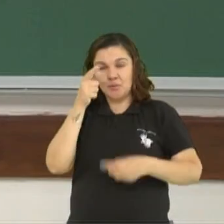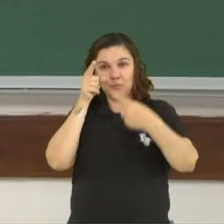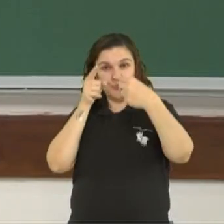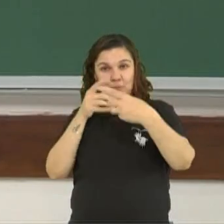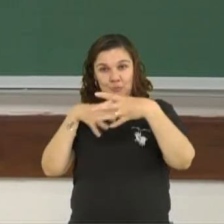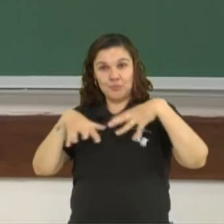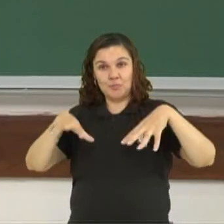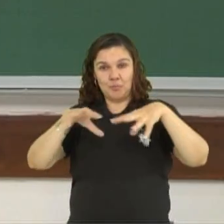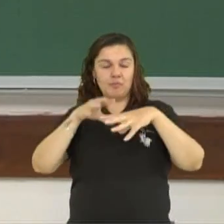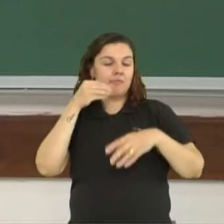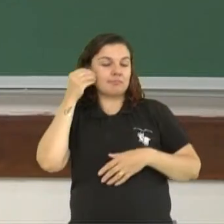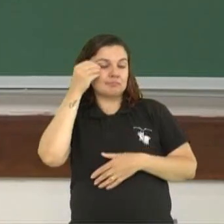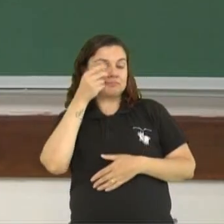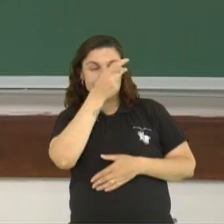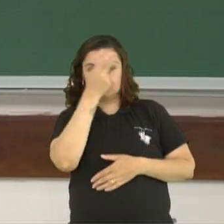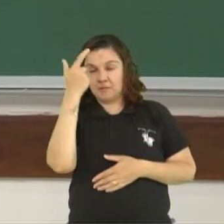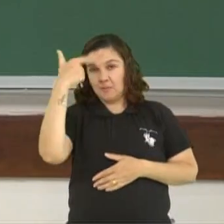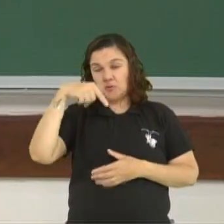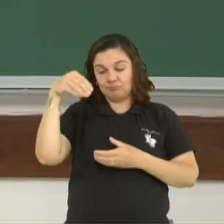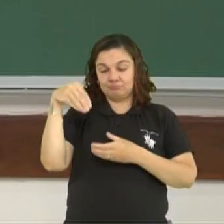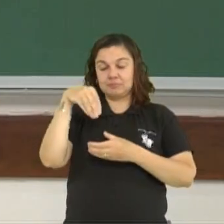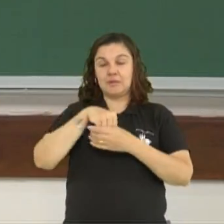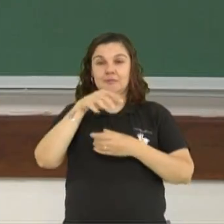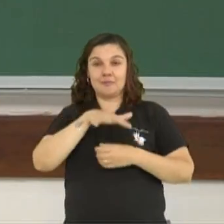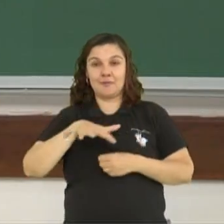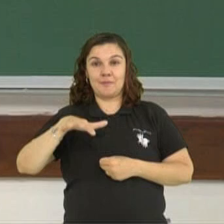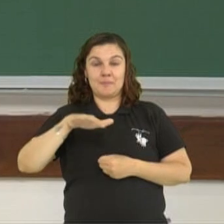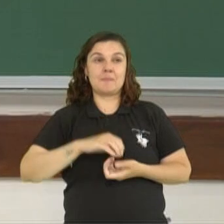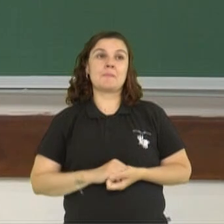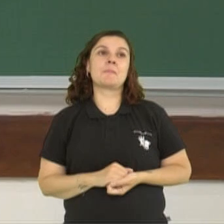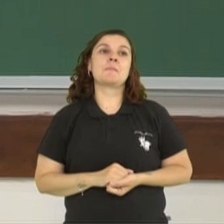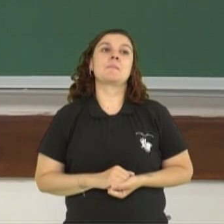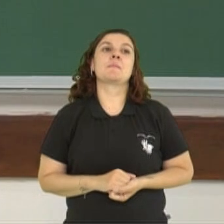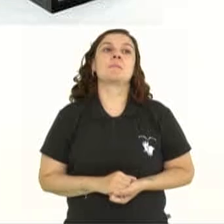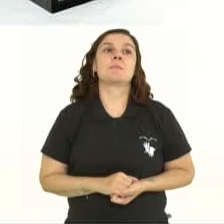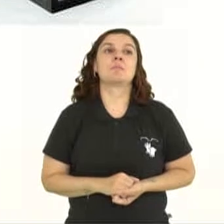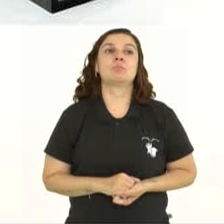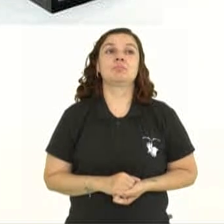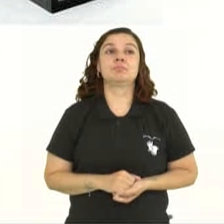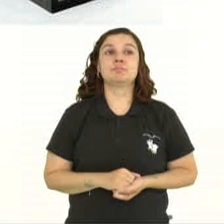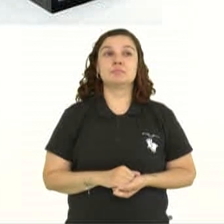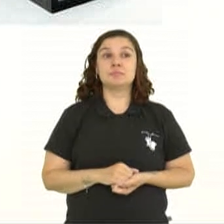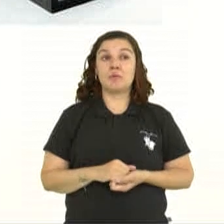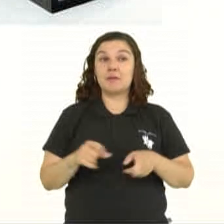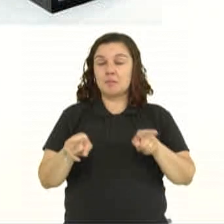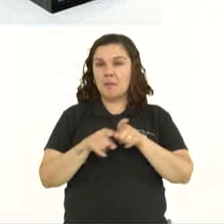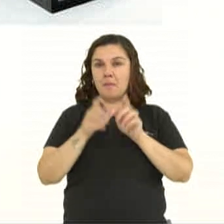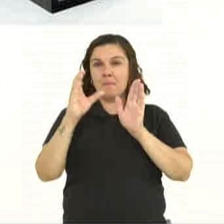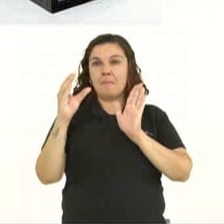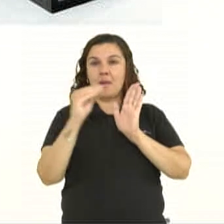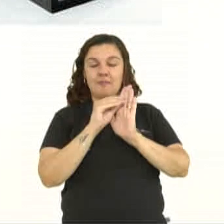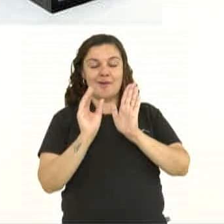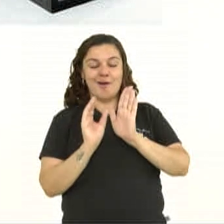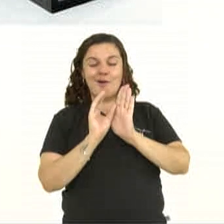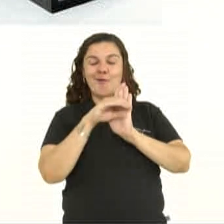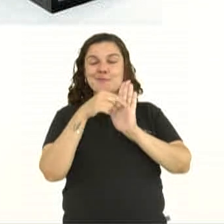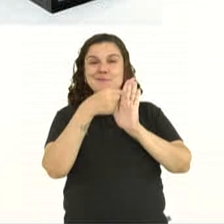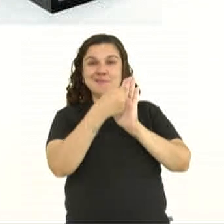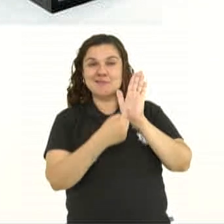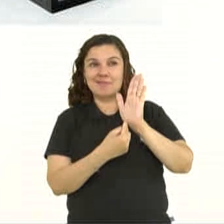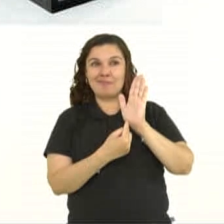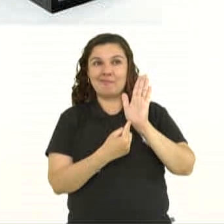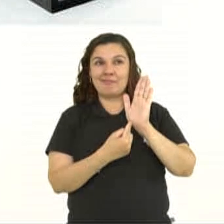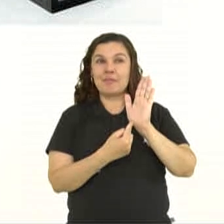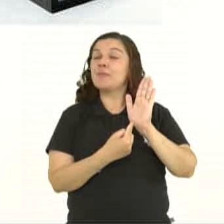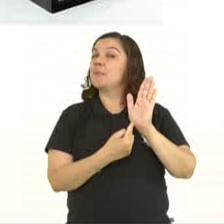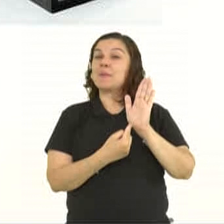experimentação da pessoa dentro de um ambiente montado para ela. E nós temos o uso do conceito, que é exatamente aquilo que Duchamp trouxe,